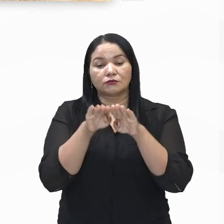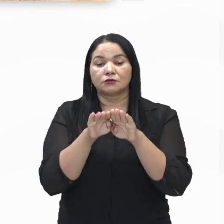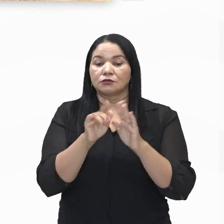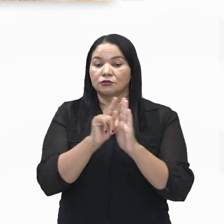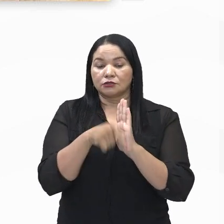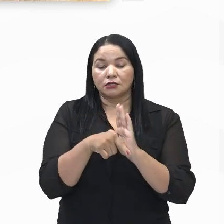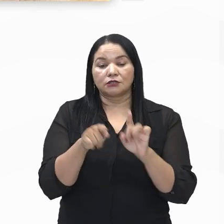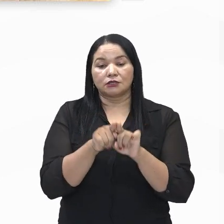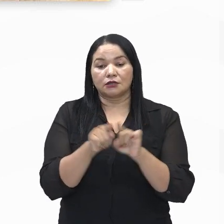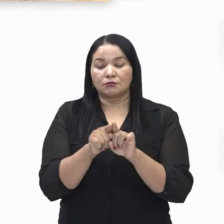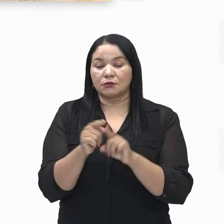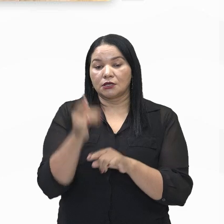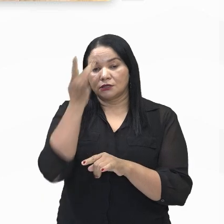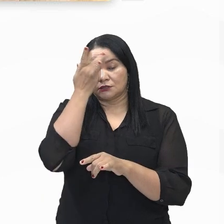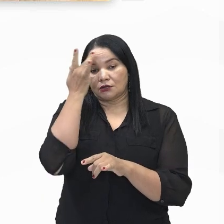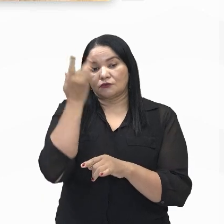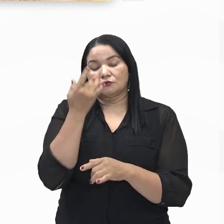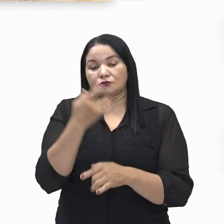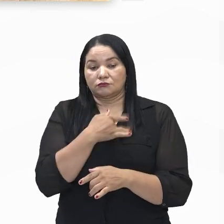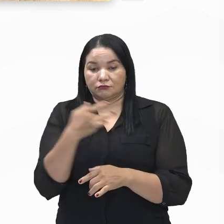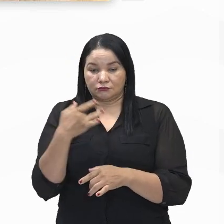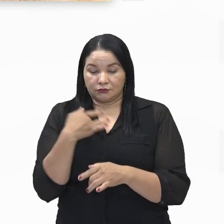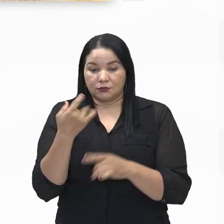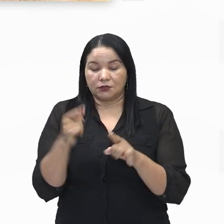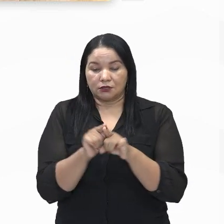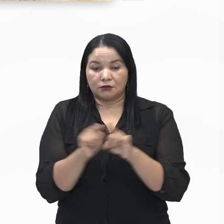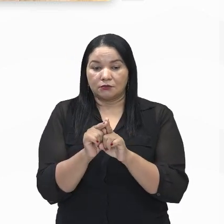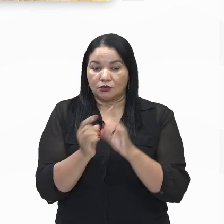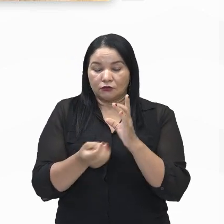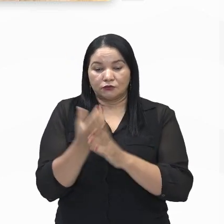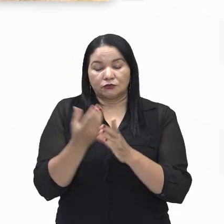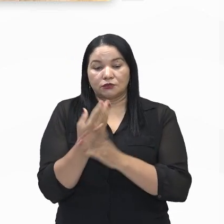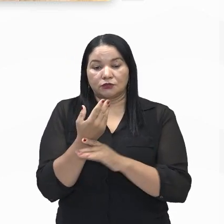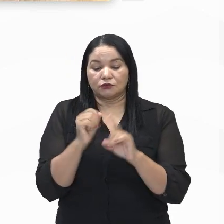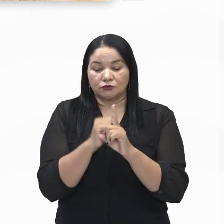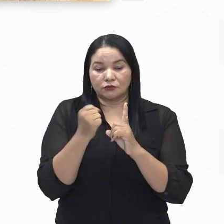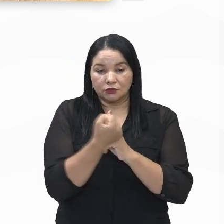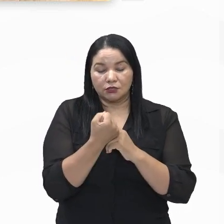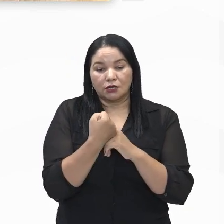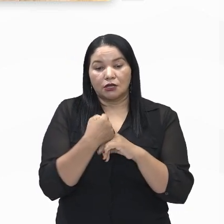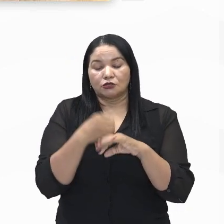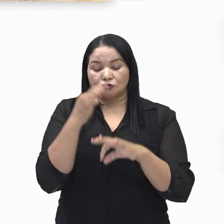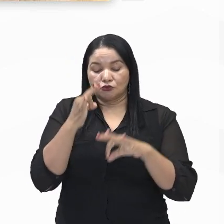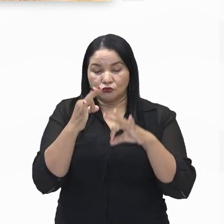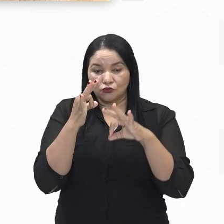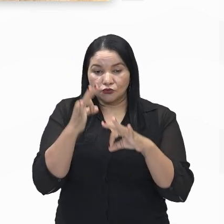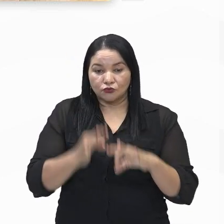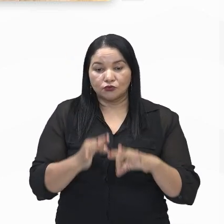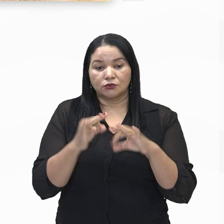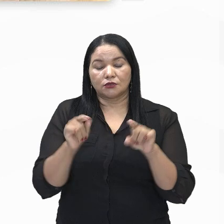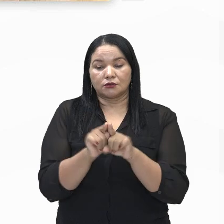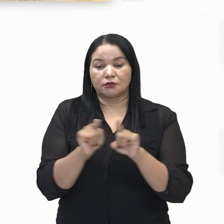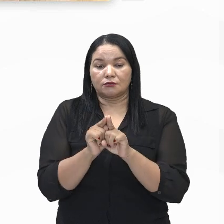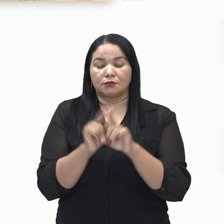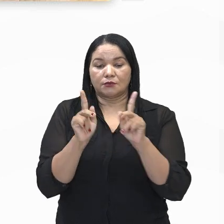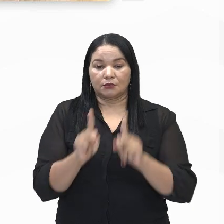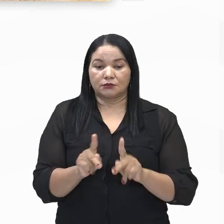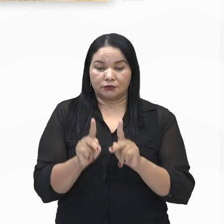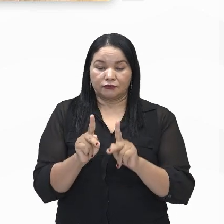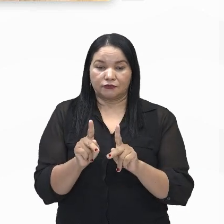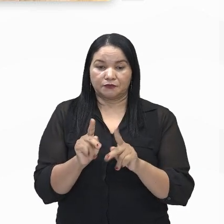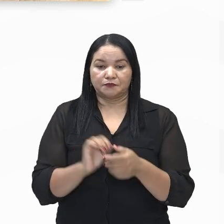saúde, além de ser crucial para a construção de sociedades justas e pacíficas. Então,